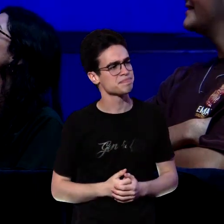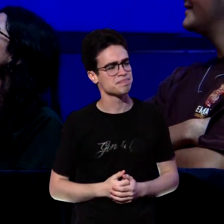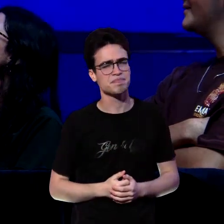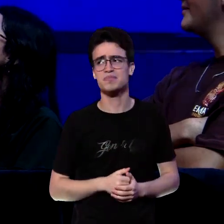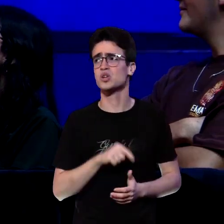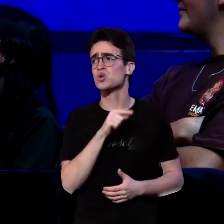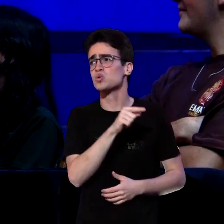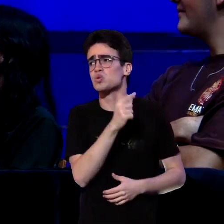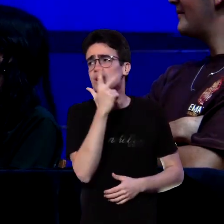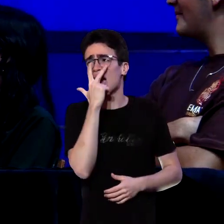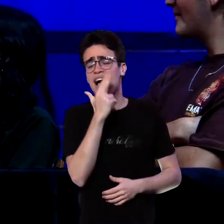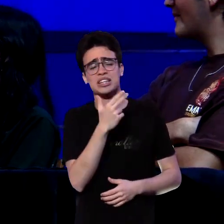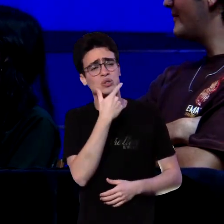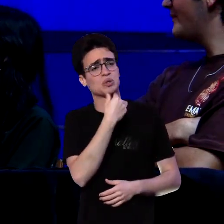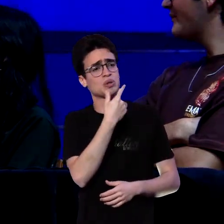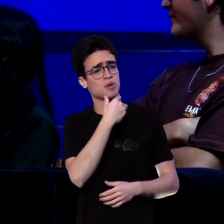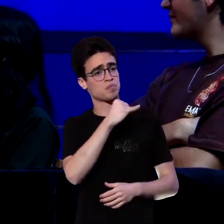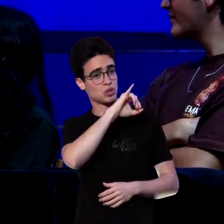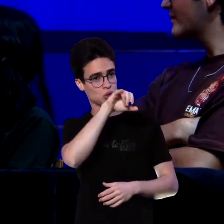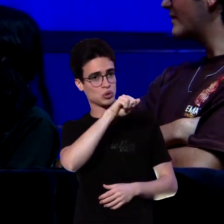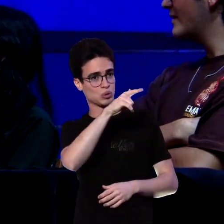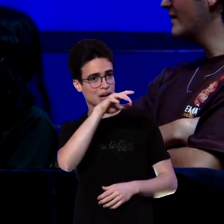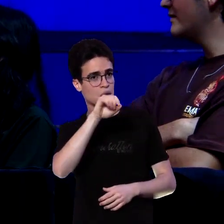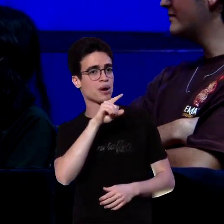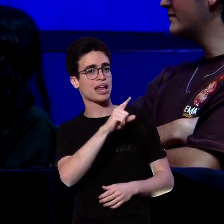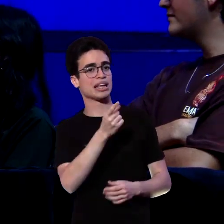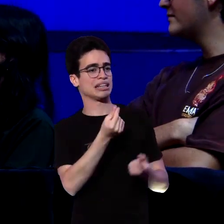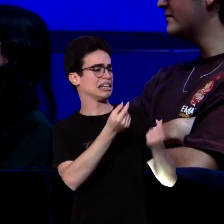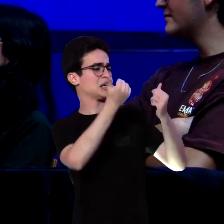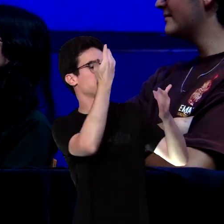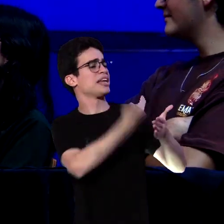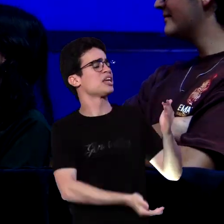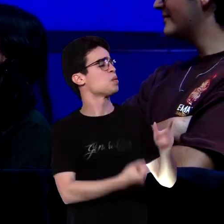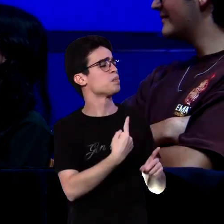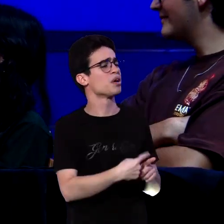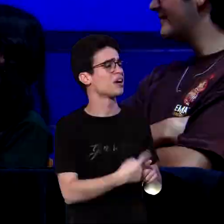que você acha que o nosso amigo João perdeu tudo?